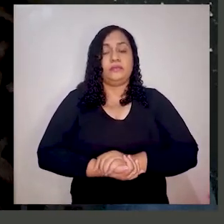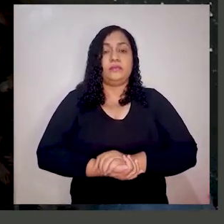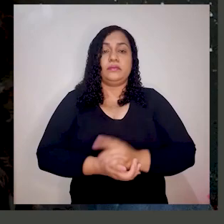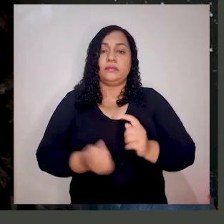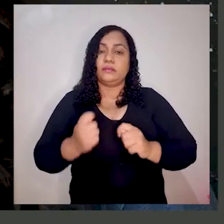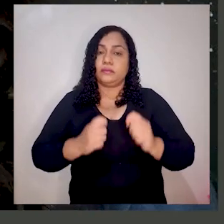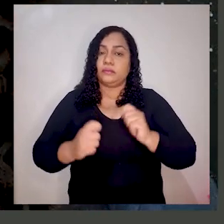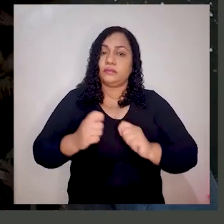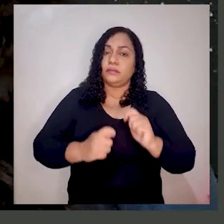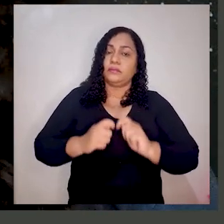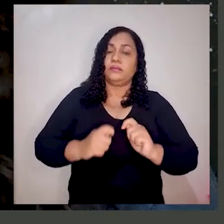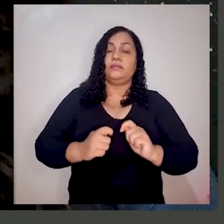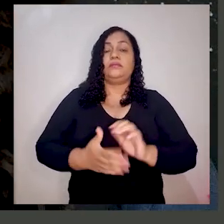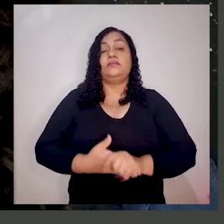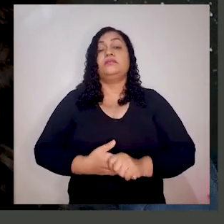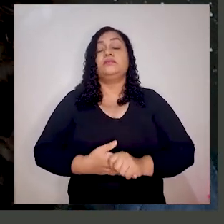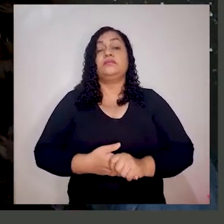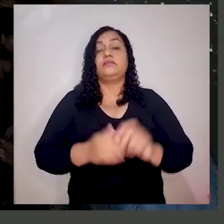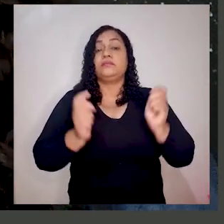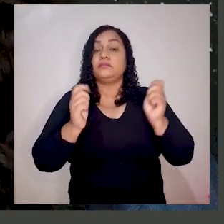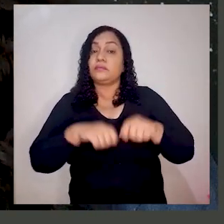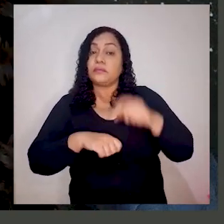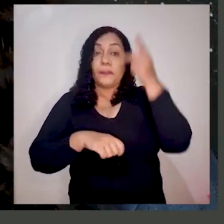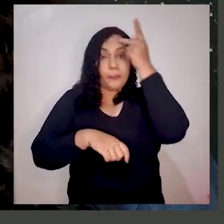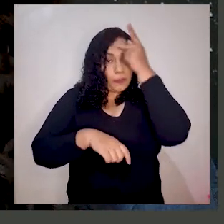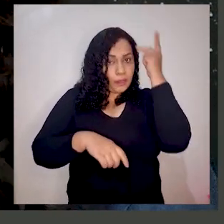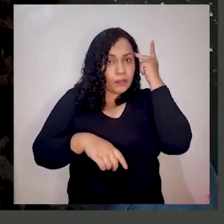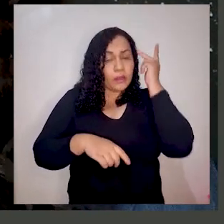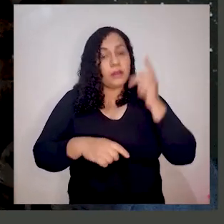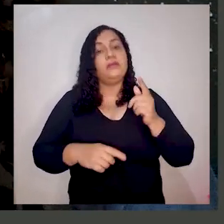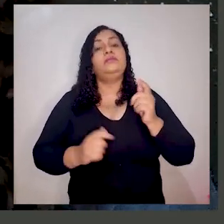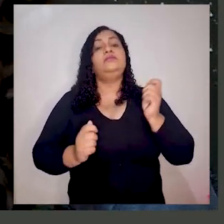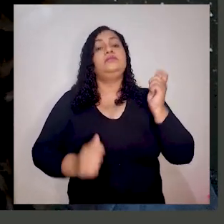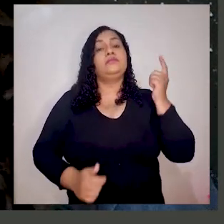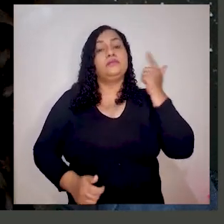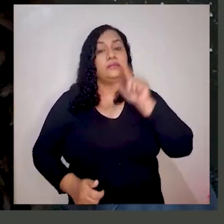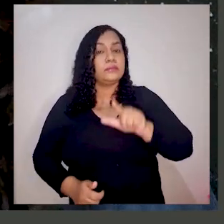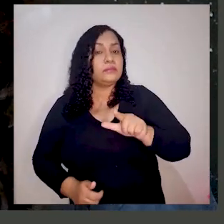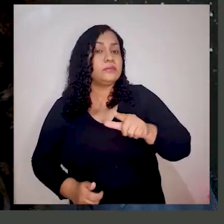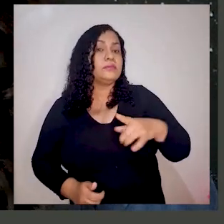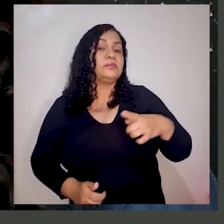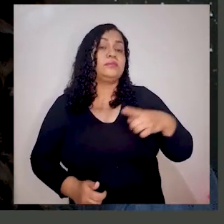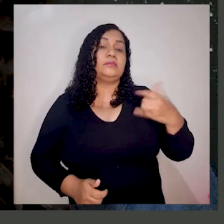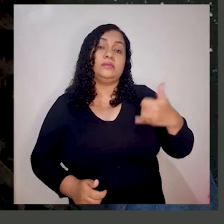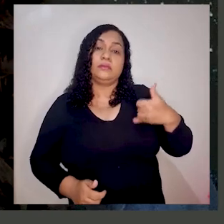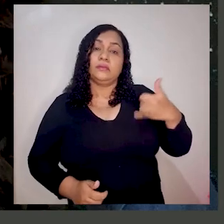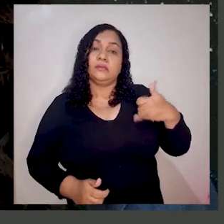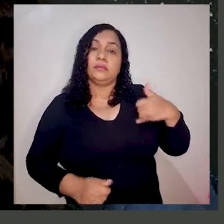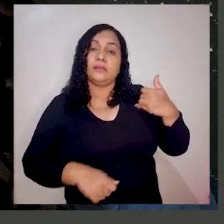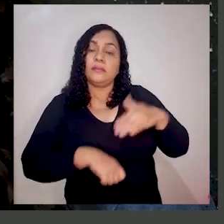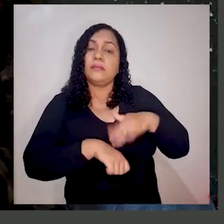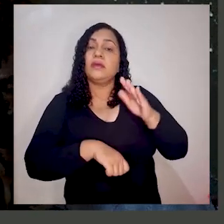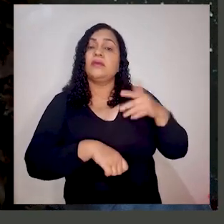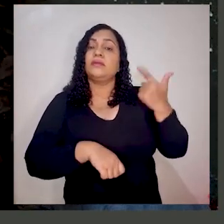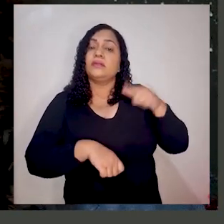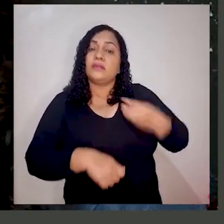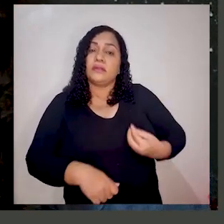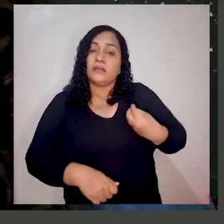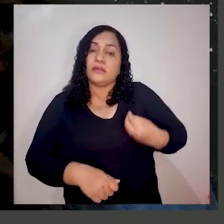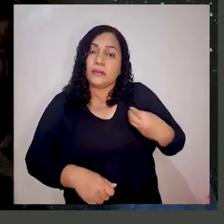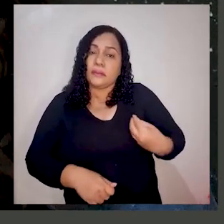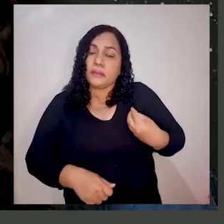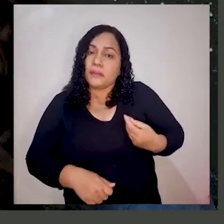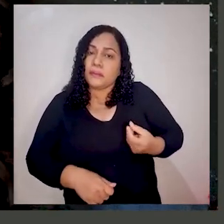né, controlada. E isso permitiu com que as pessoas conseguissem chegar a uma certa idade, uma